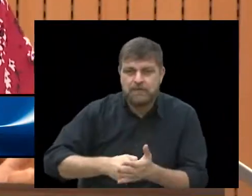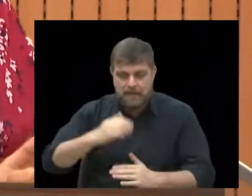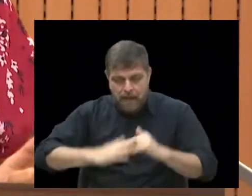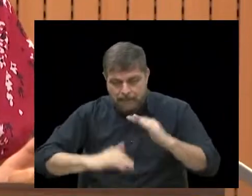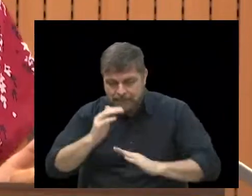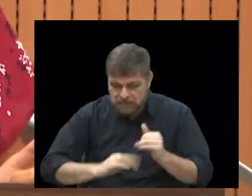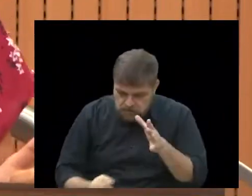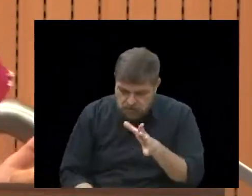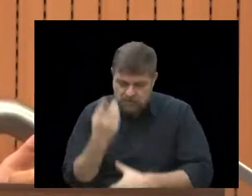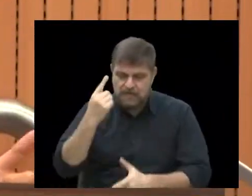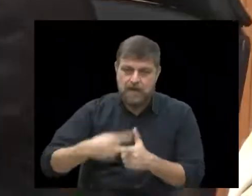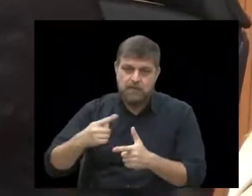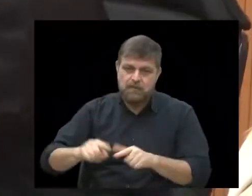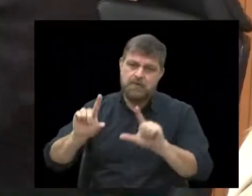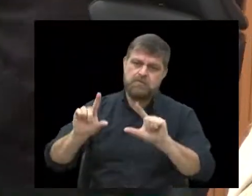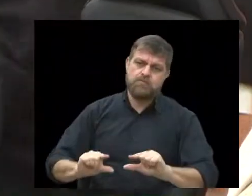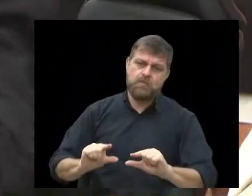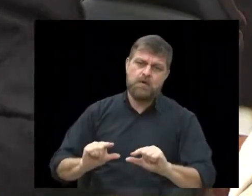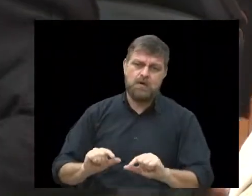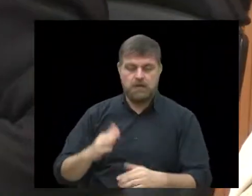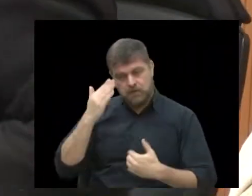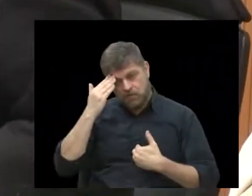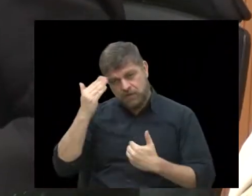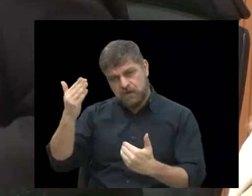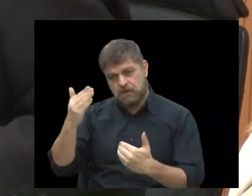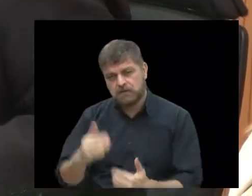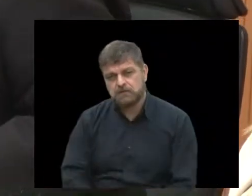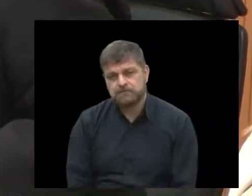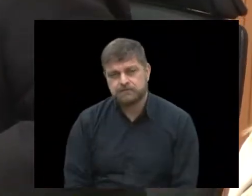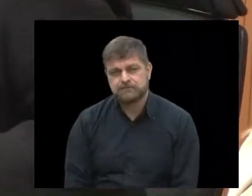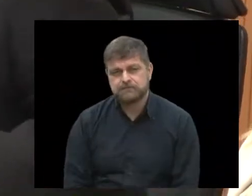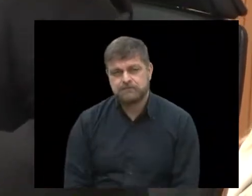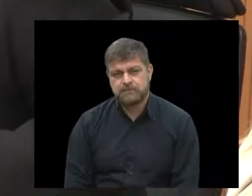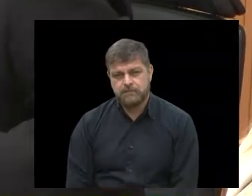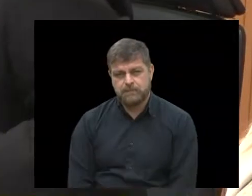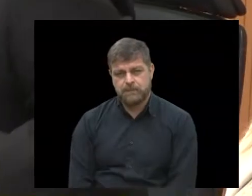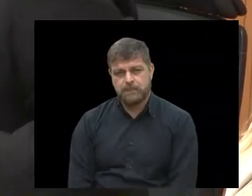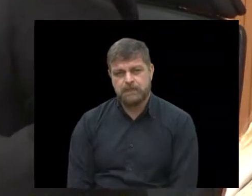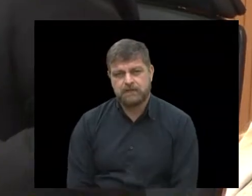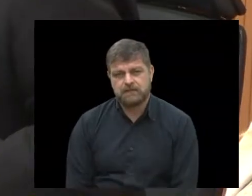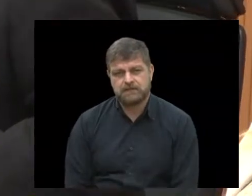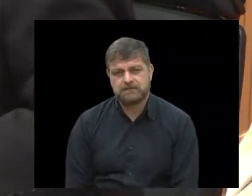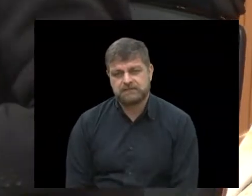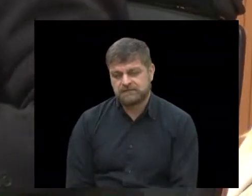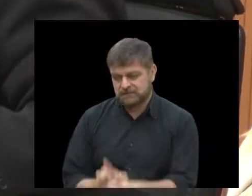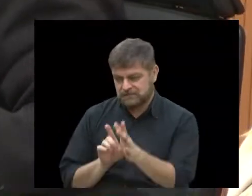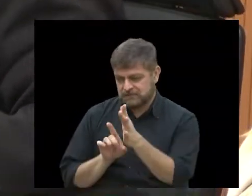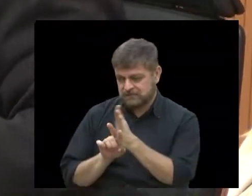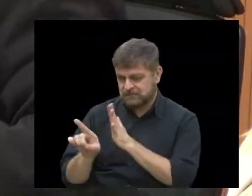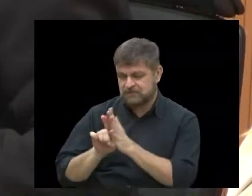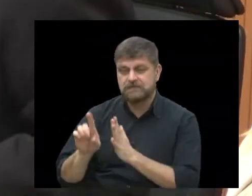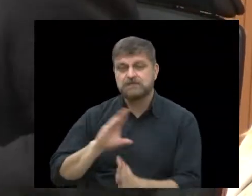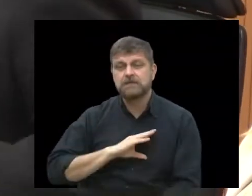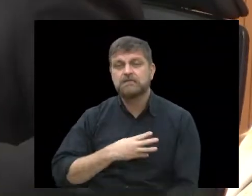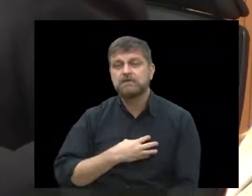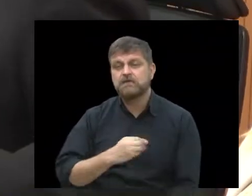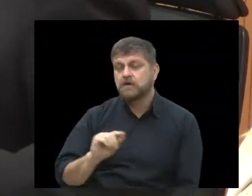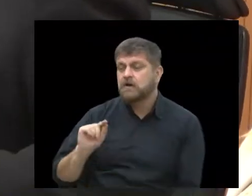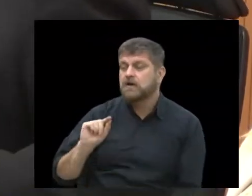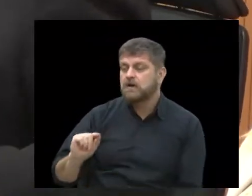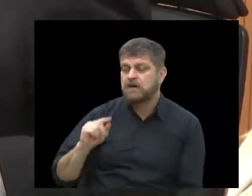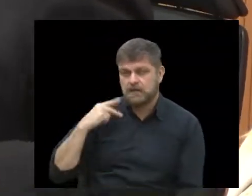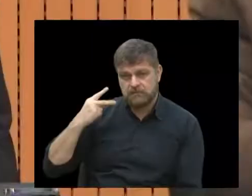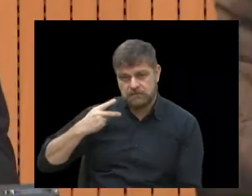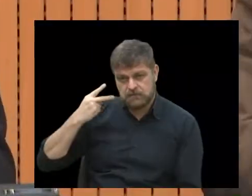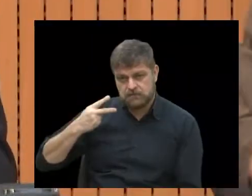sejam tomadas. Muito obrigada. Obrigado, vereadora Mariana Conte. Indago do vereador Campos Filho, segundo secretário, o próximo